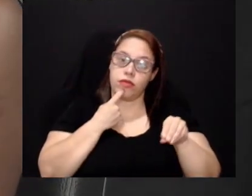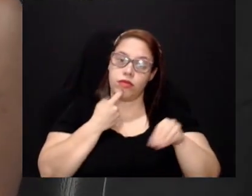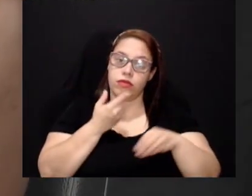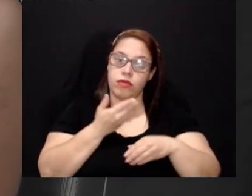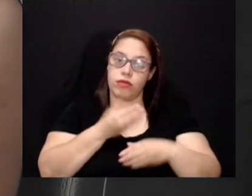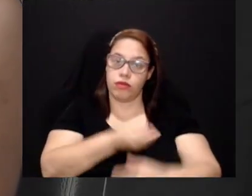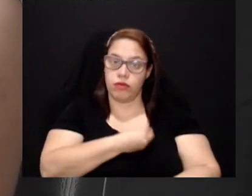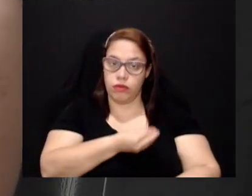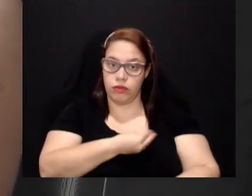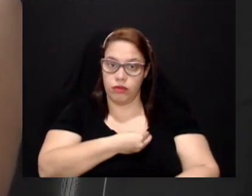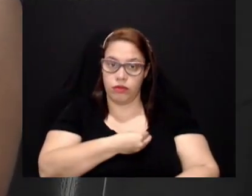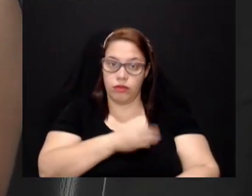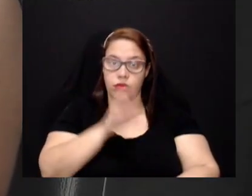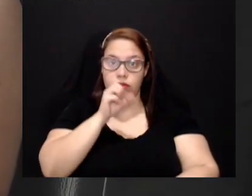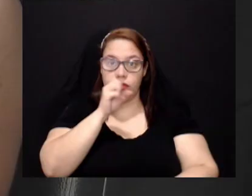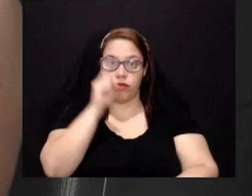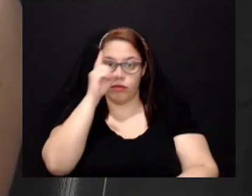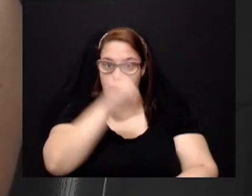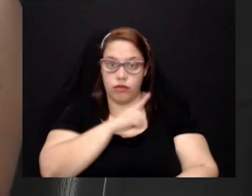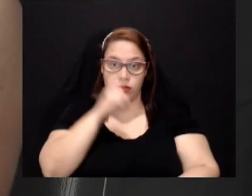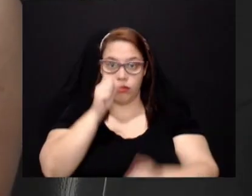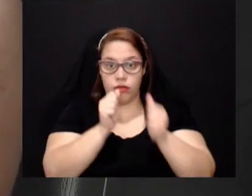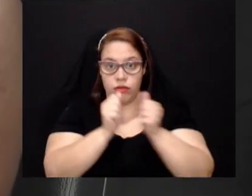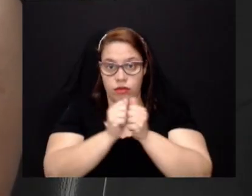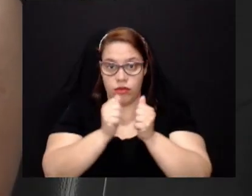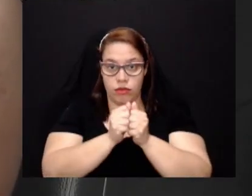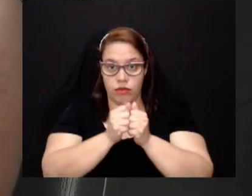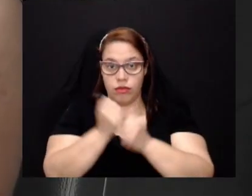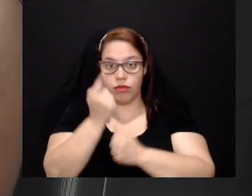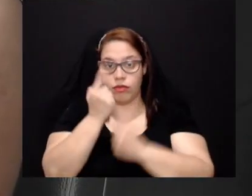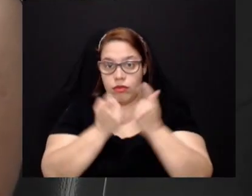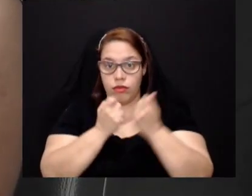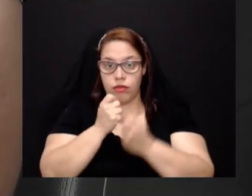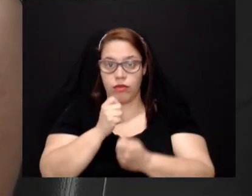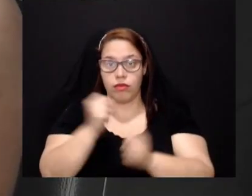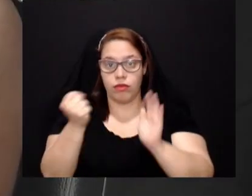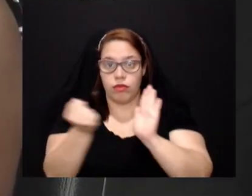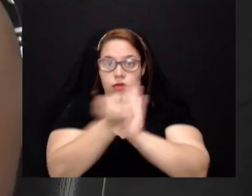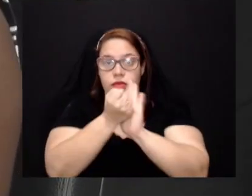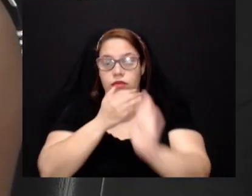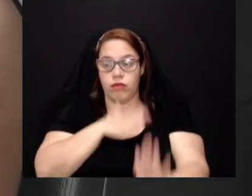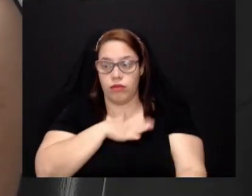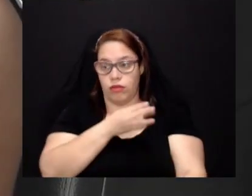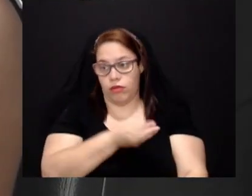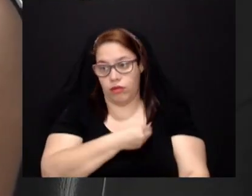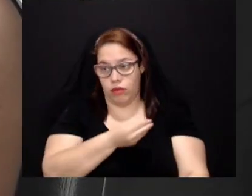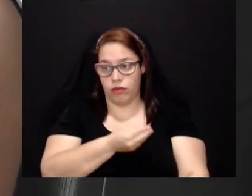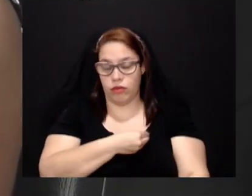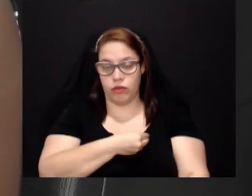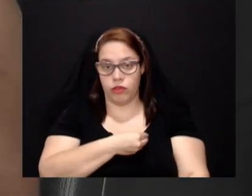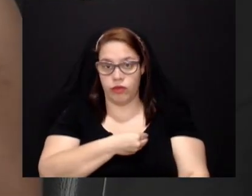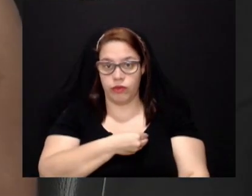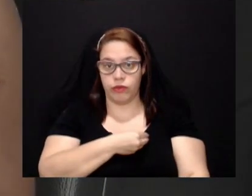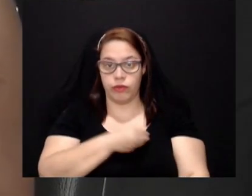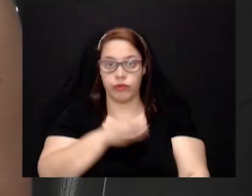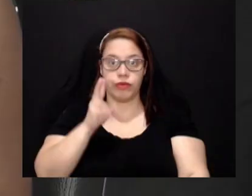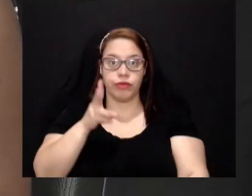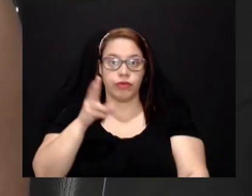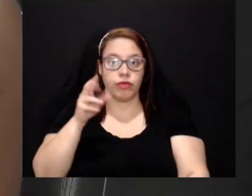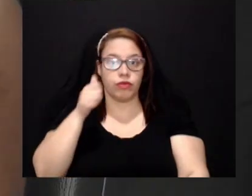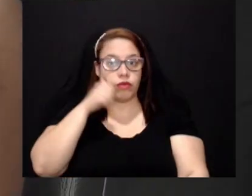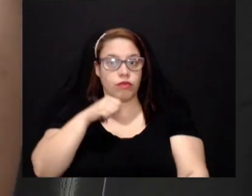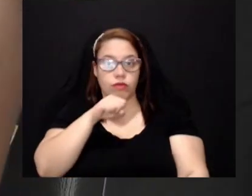o final de semana comigo. E uma das coisas que é muito marcante na minha vida é que eu sempre ouvia a minha mãe dizer que quando eu